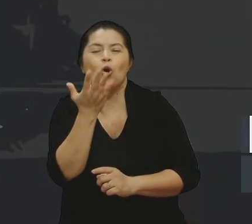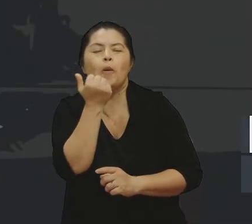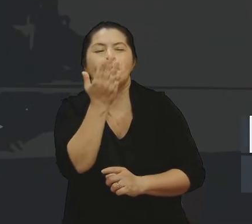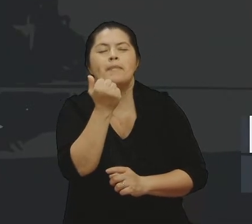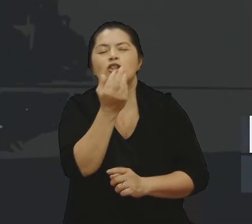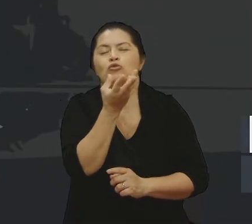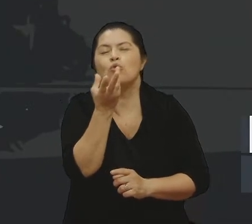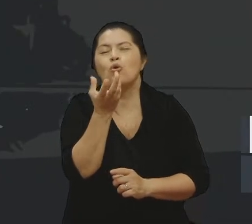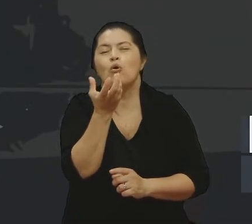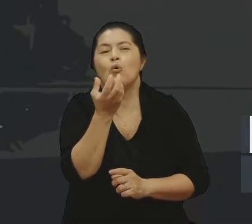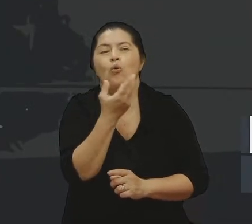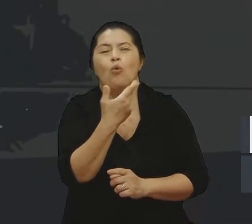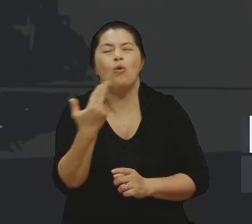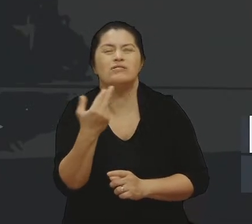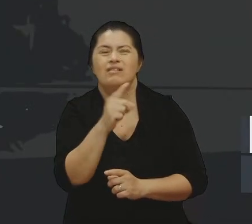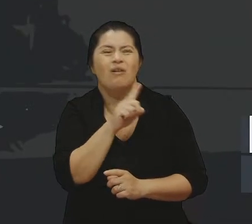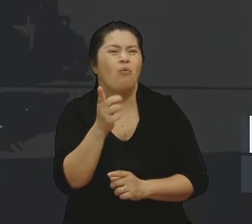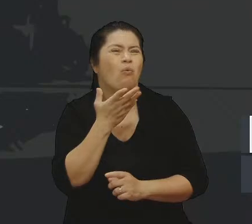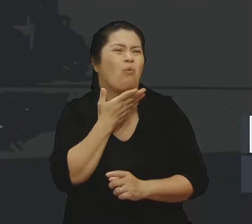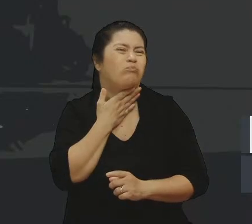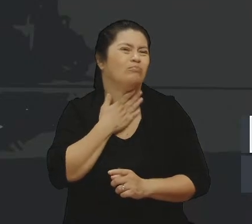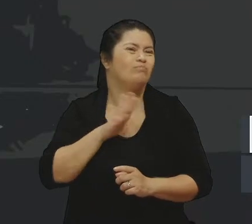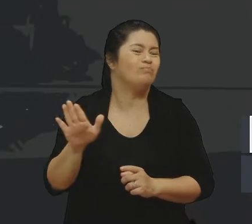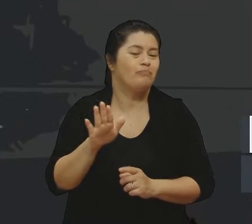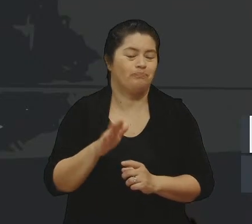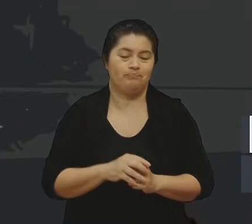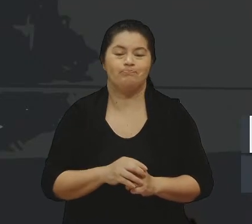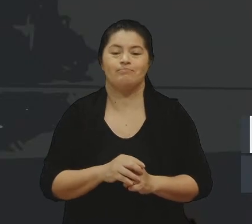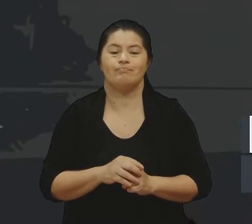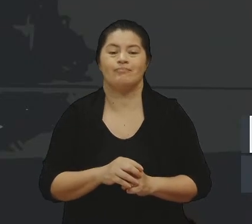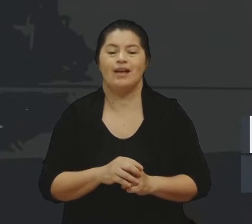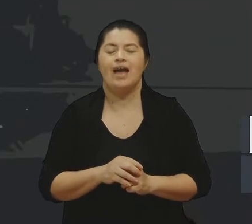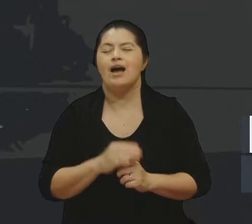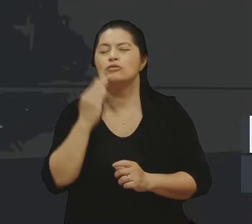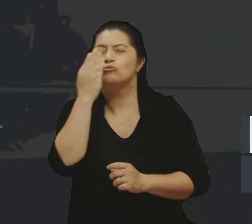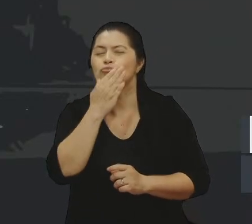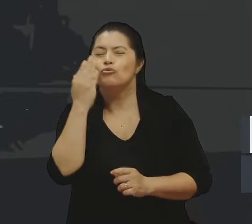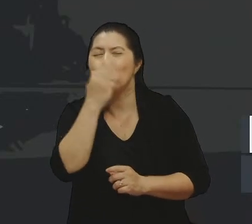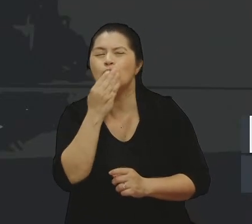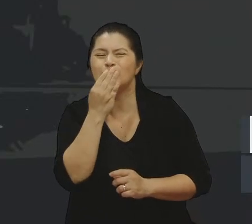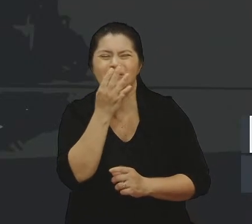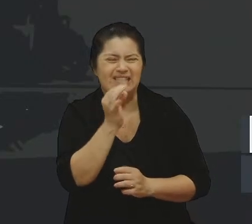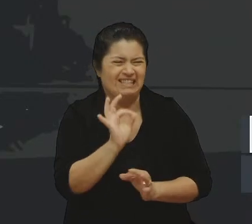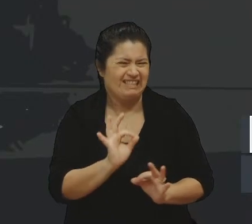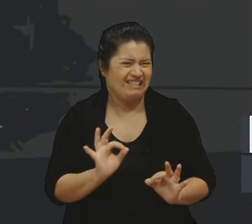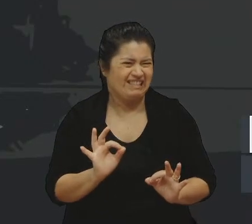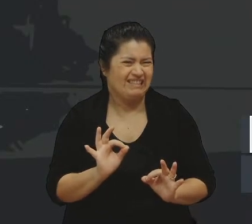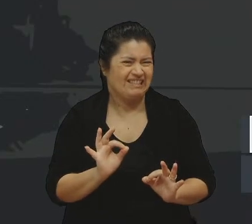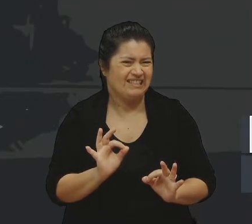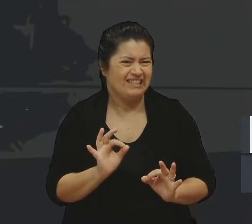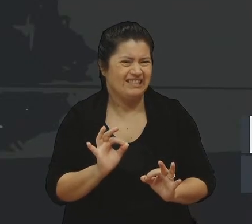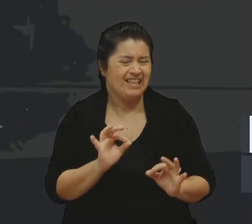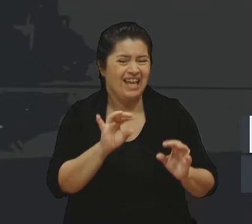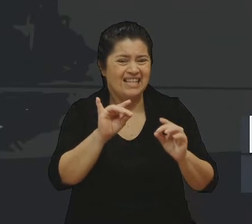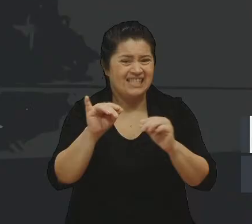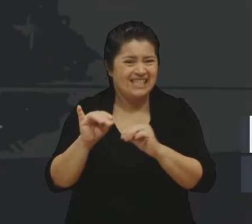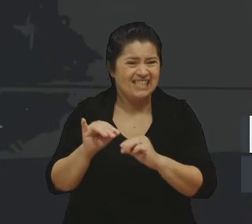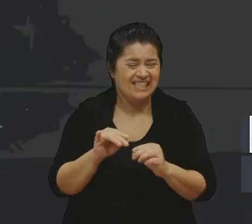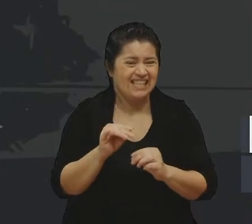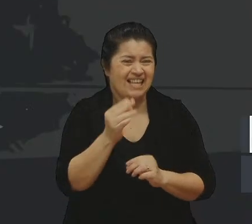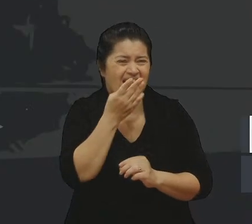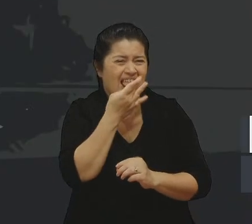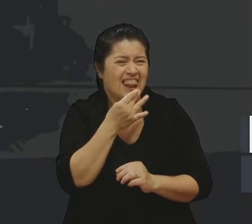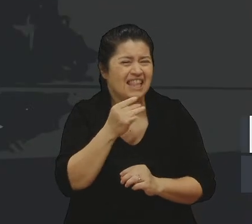gente gostaria. E esse fruto que a gente está comendo, será que ele é doce? Será que ele é azedo? Porque tem frutos doces e azedos, concorda comigo?